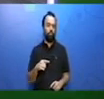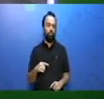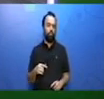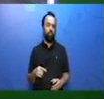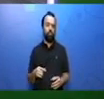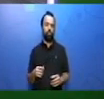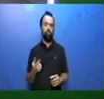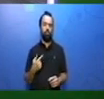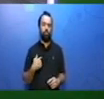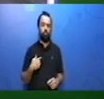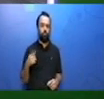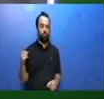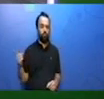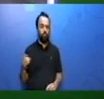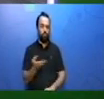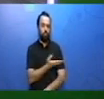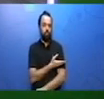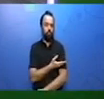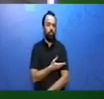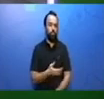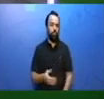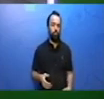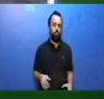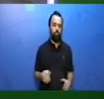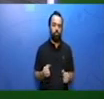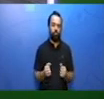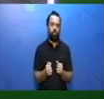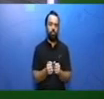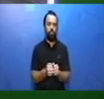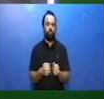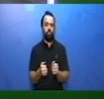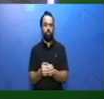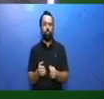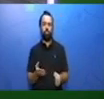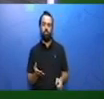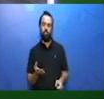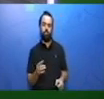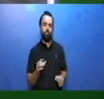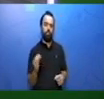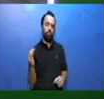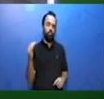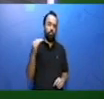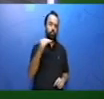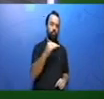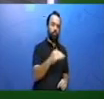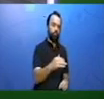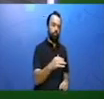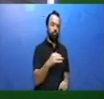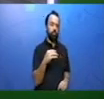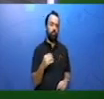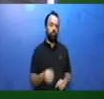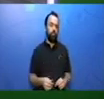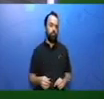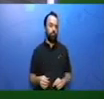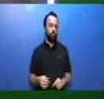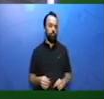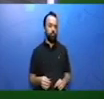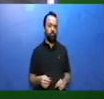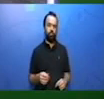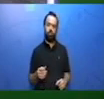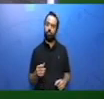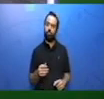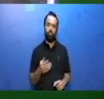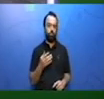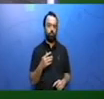utilizamos ônibus para chegar aqui. Ele desce do ônibus antes de mim, porque trabalha em outra fábrica. Como não dá